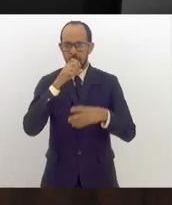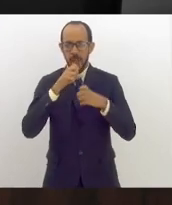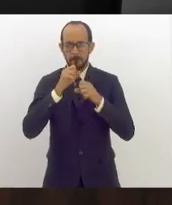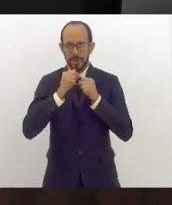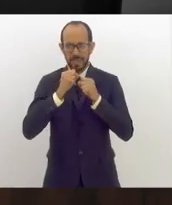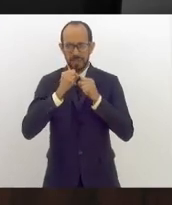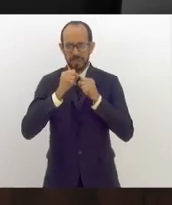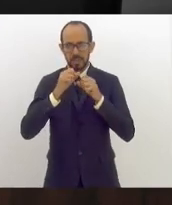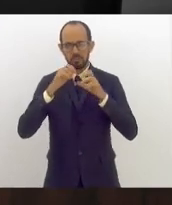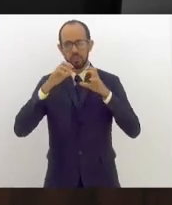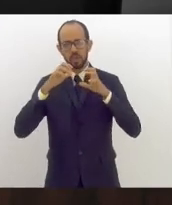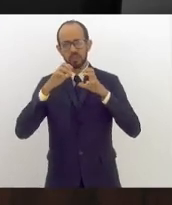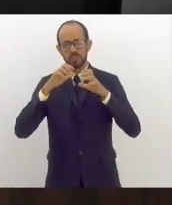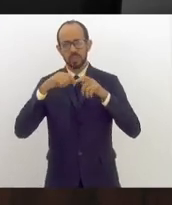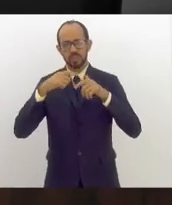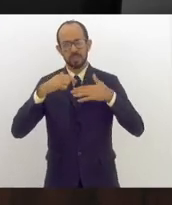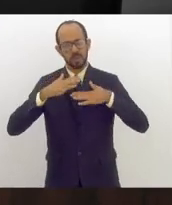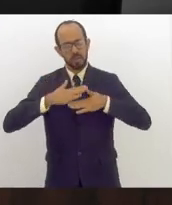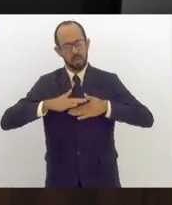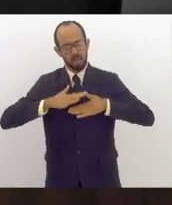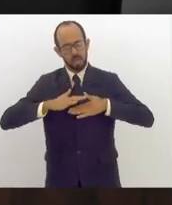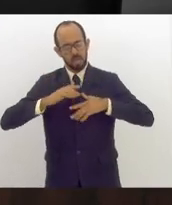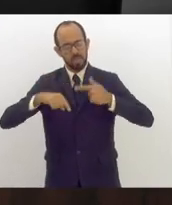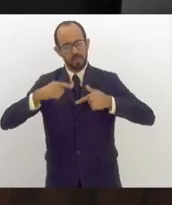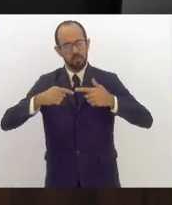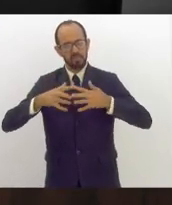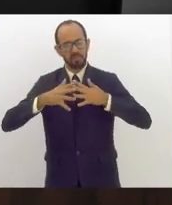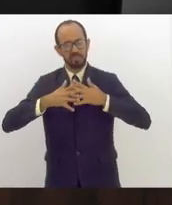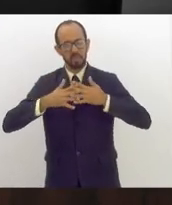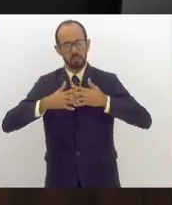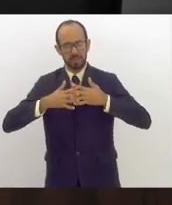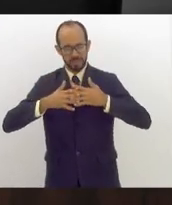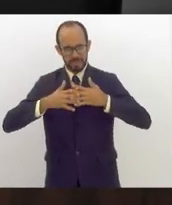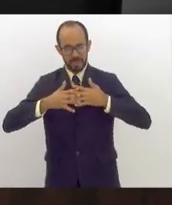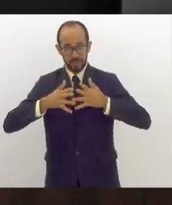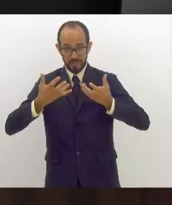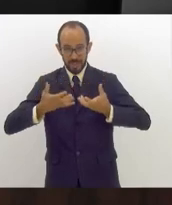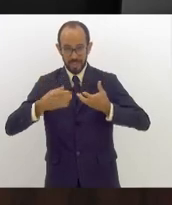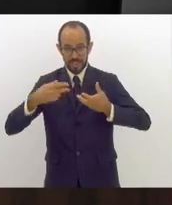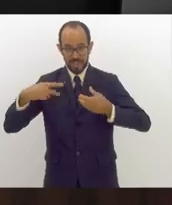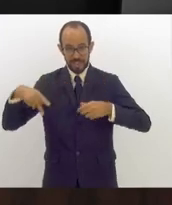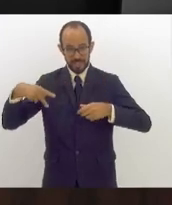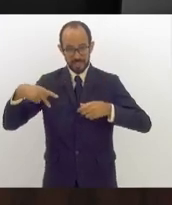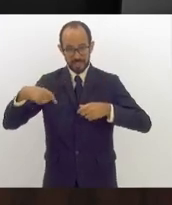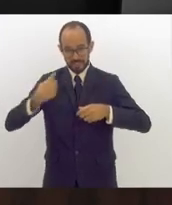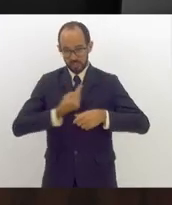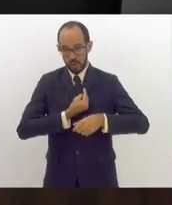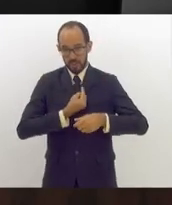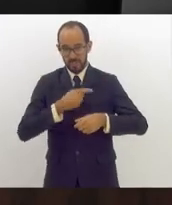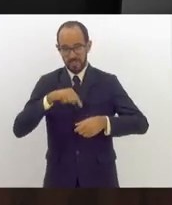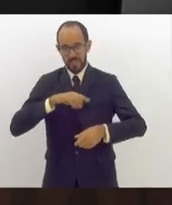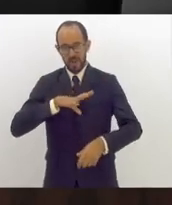sossega e depois desinquieta que ela quer da gente é coragem